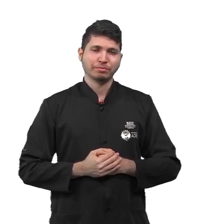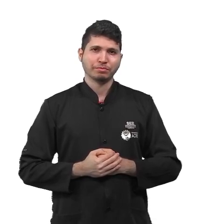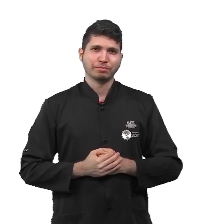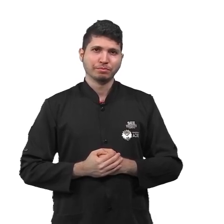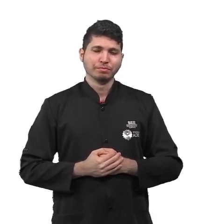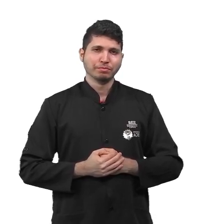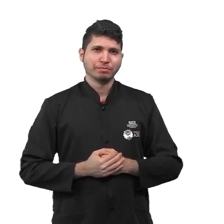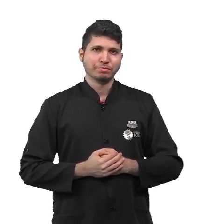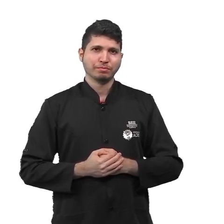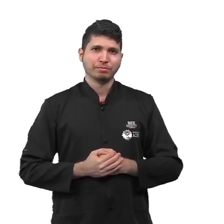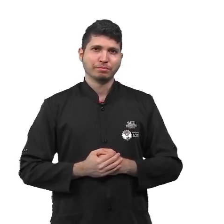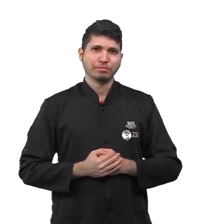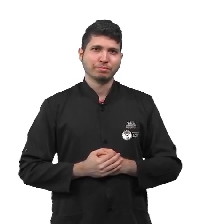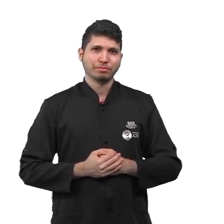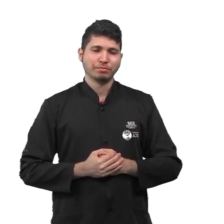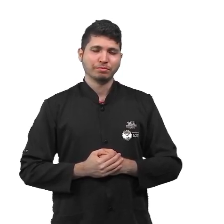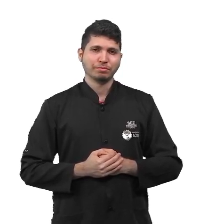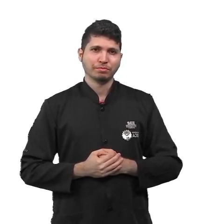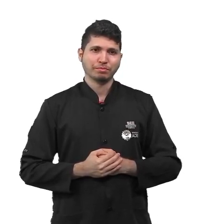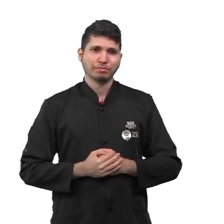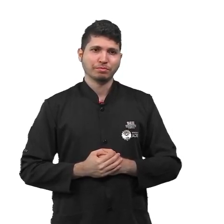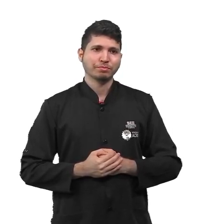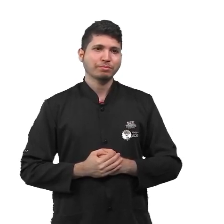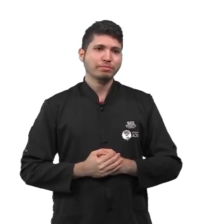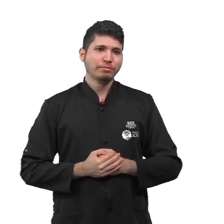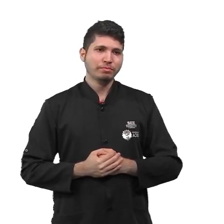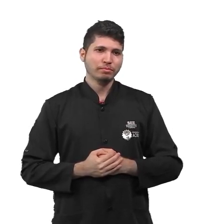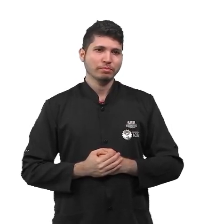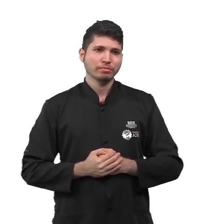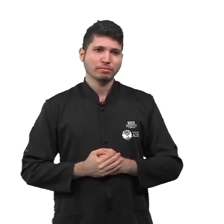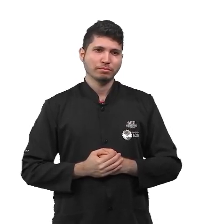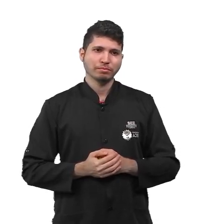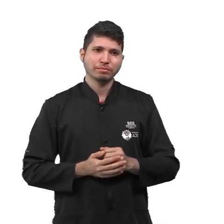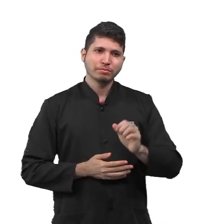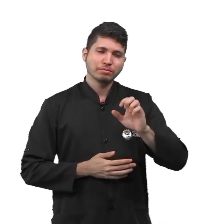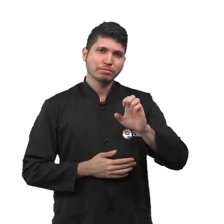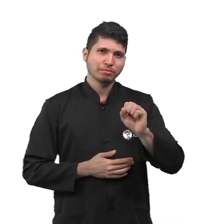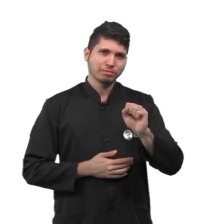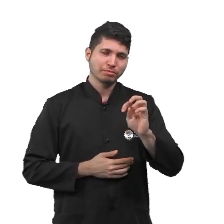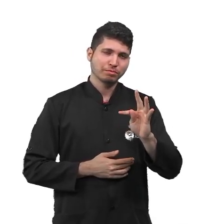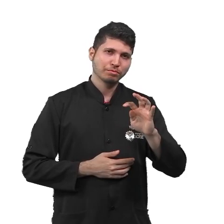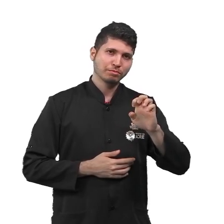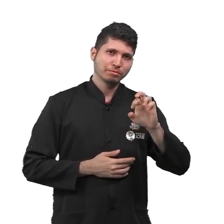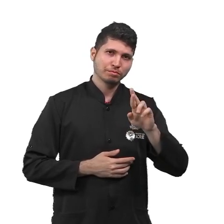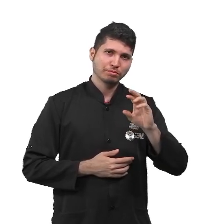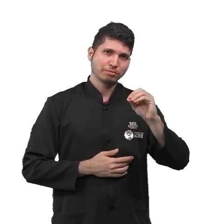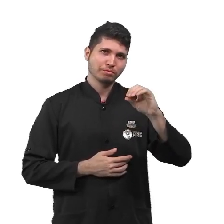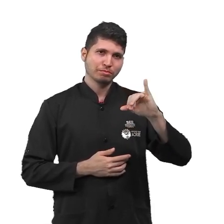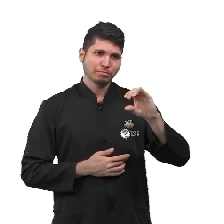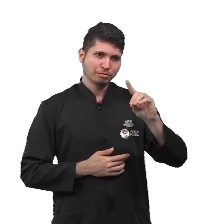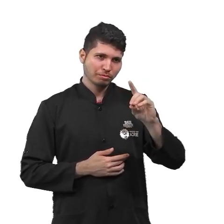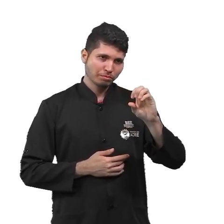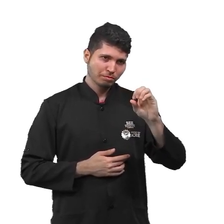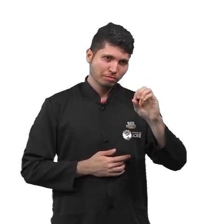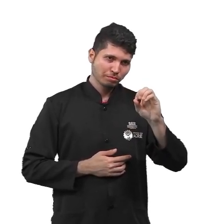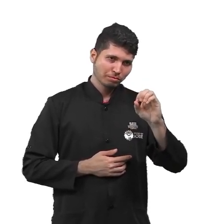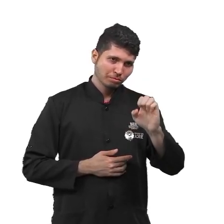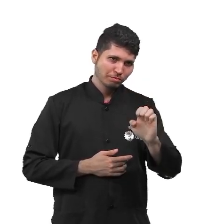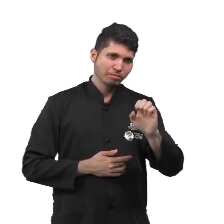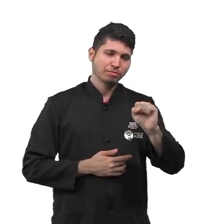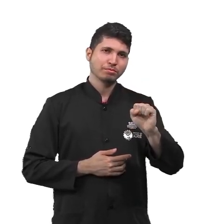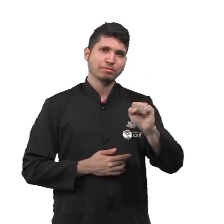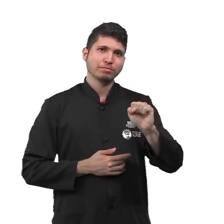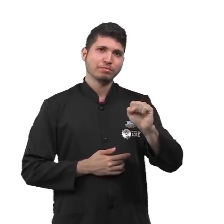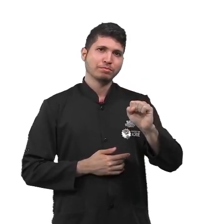esteroides, né, que formam ali o colesterol e também os hormônios sexuais. Depois a gente vai falar um pouquinho mais sobre cada